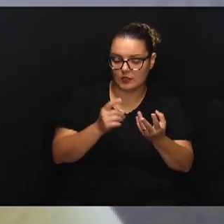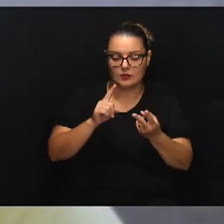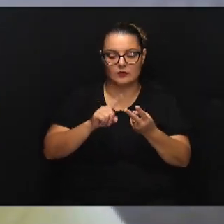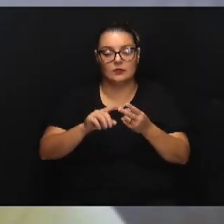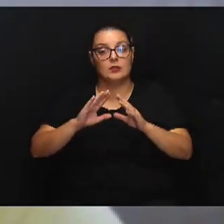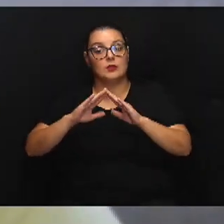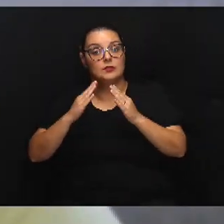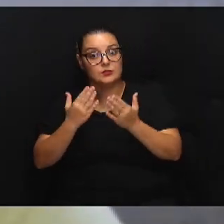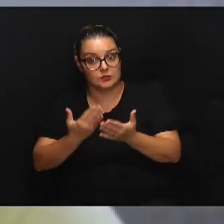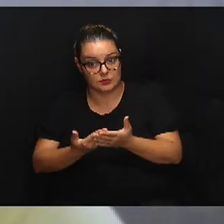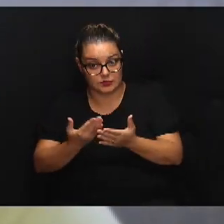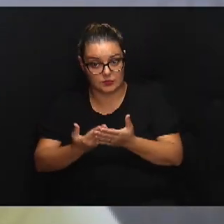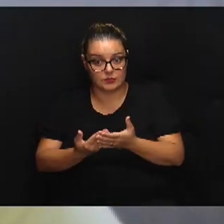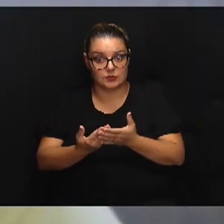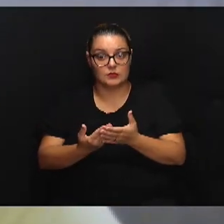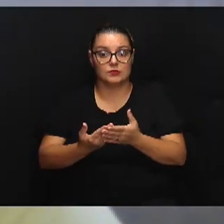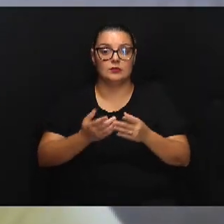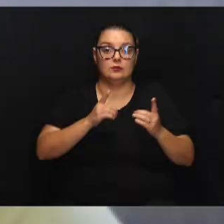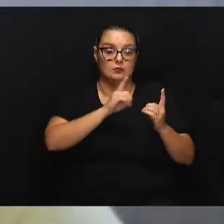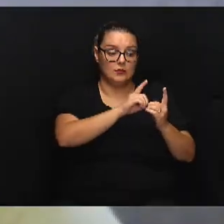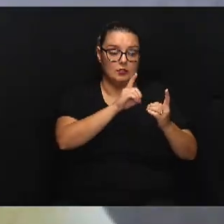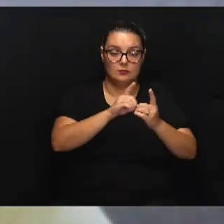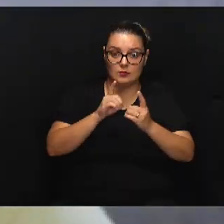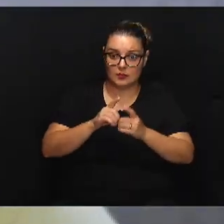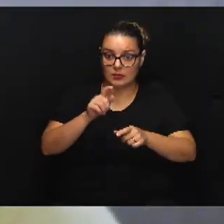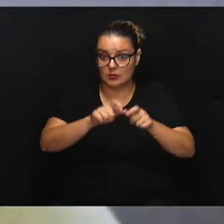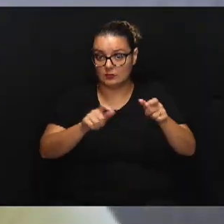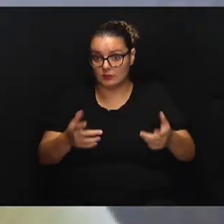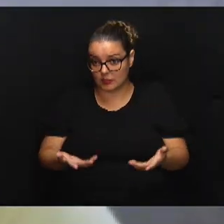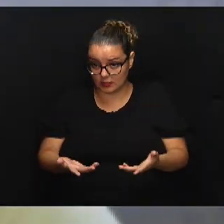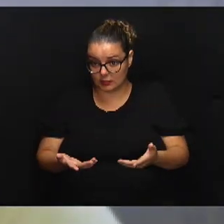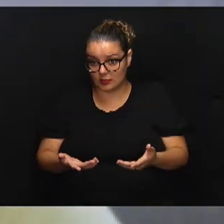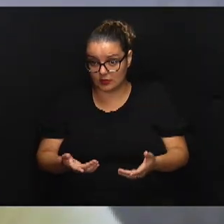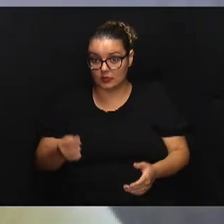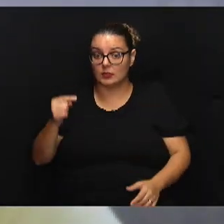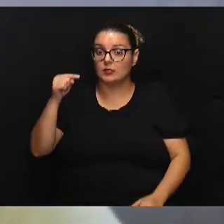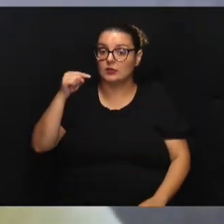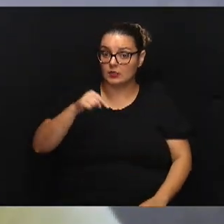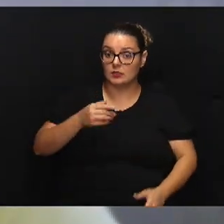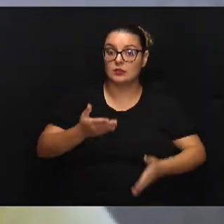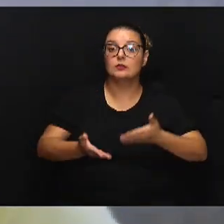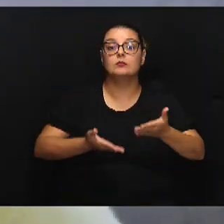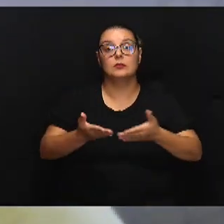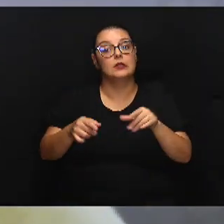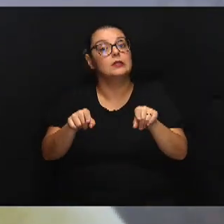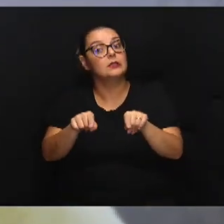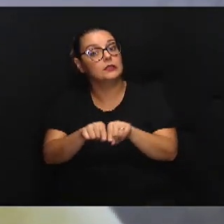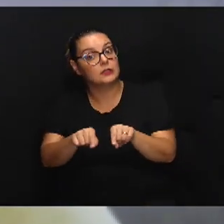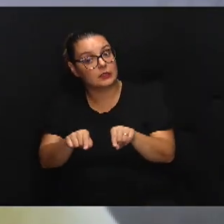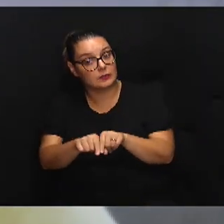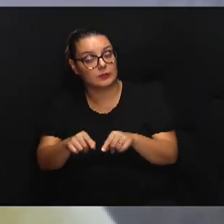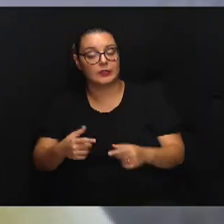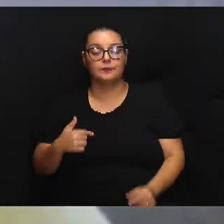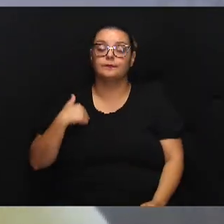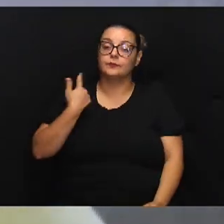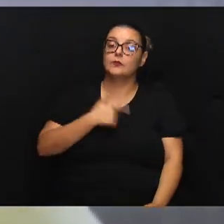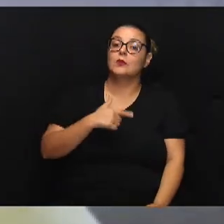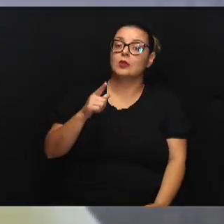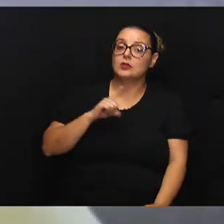escola para atender essas pessoas. Então, este é um tratamento também. Nós